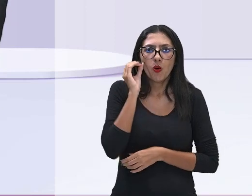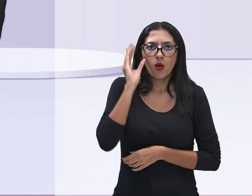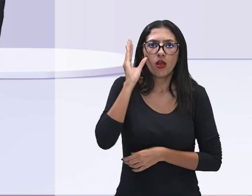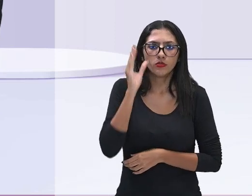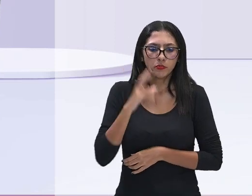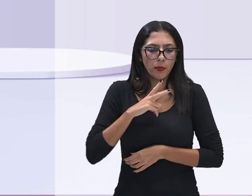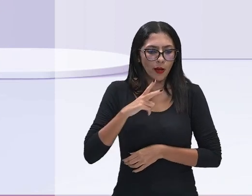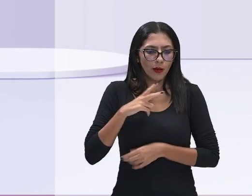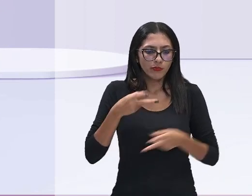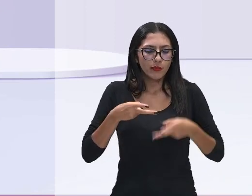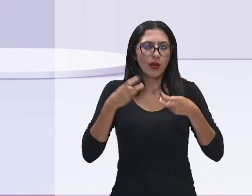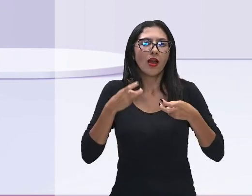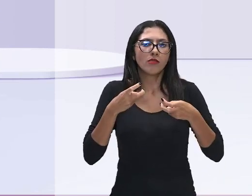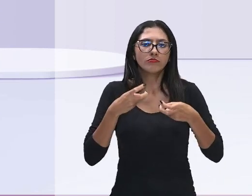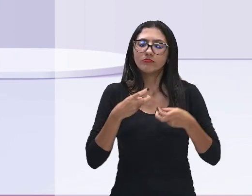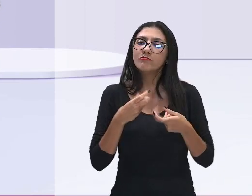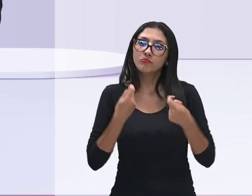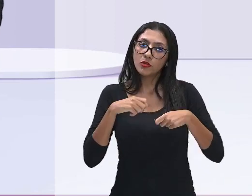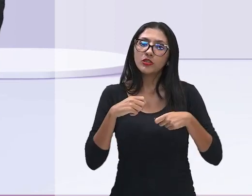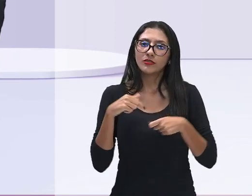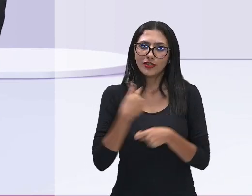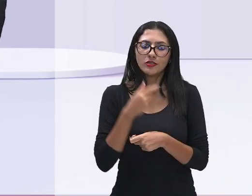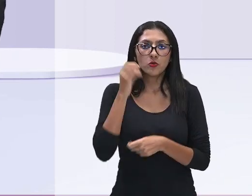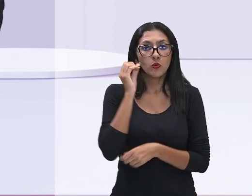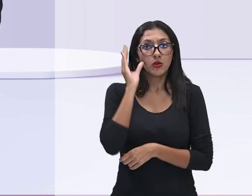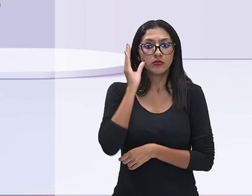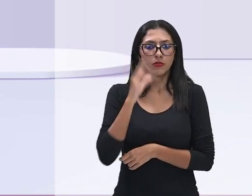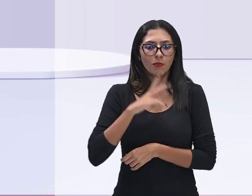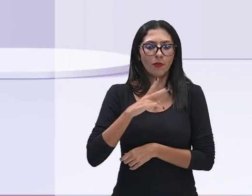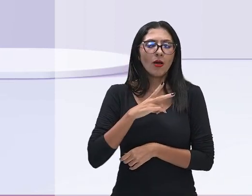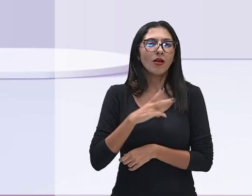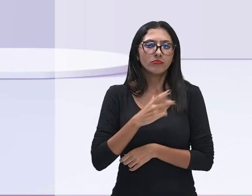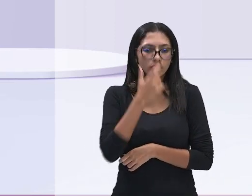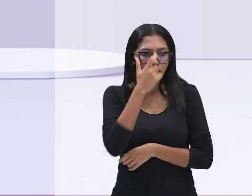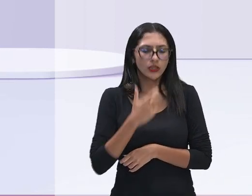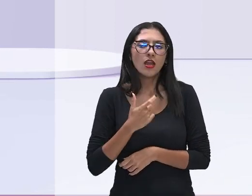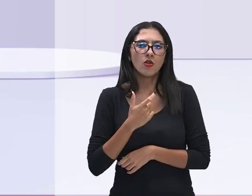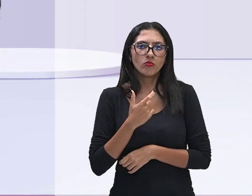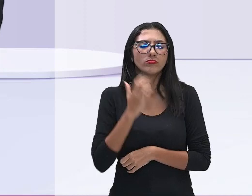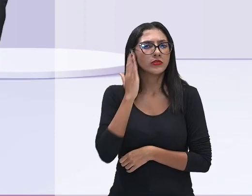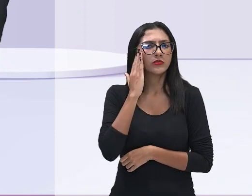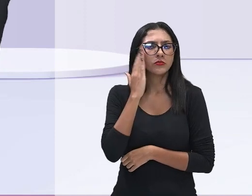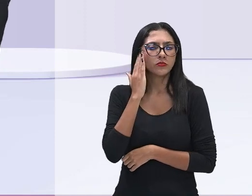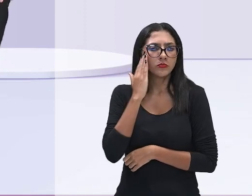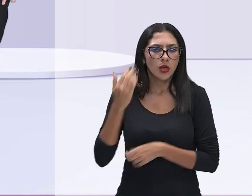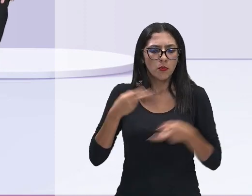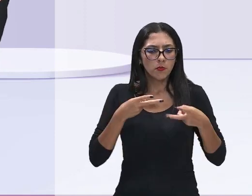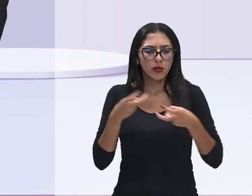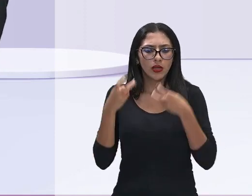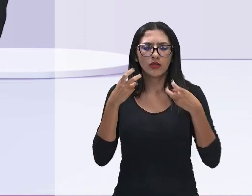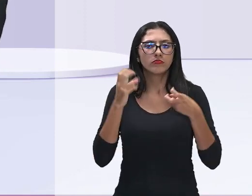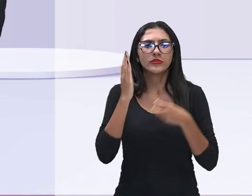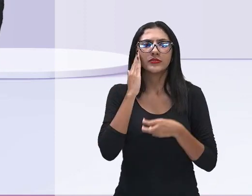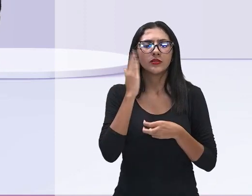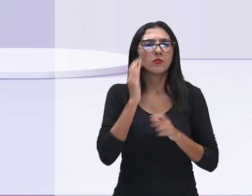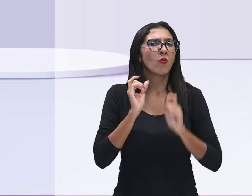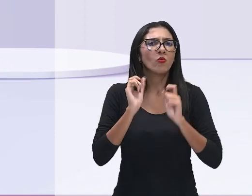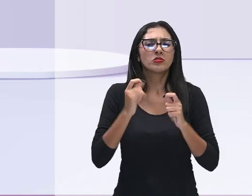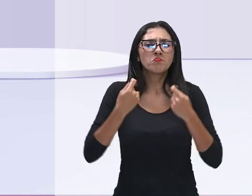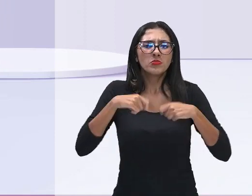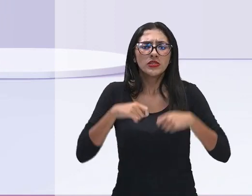que a gente se conheça, tá? Vocês possam se conhecer a si mesmo e suas próprias